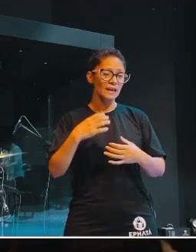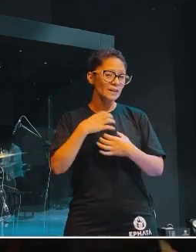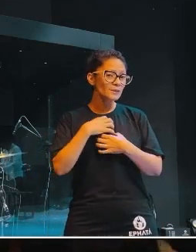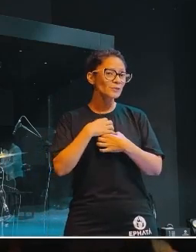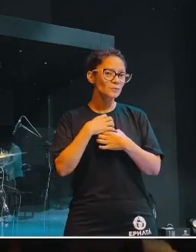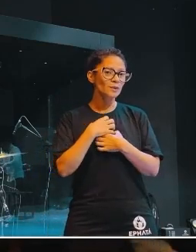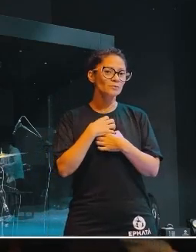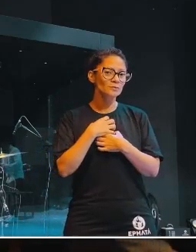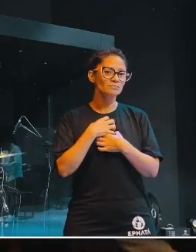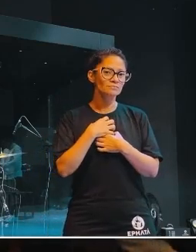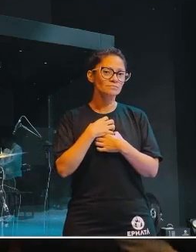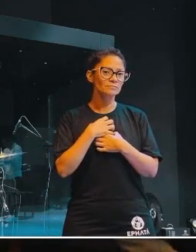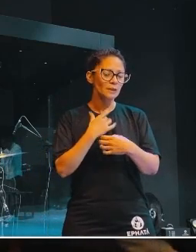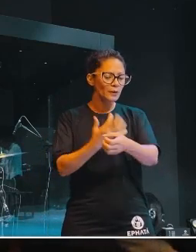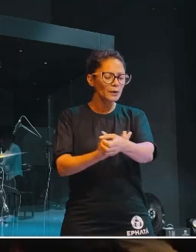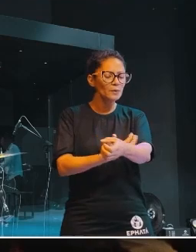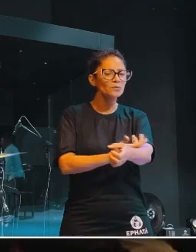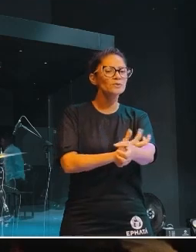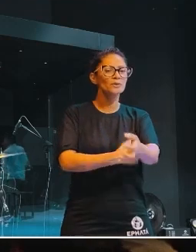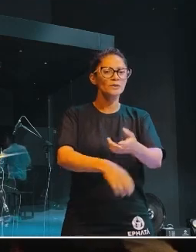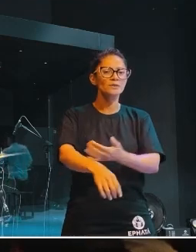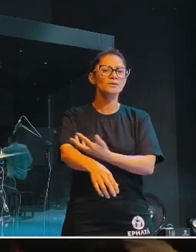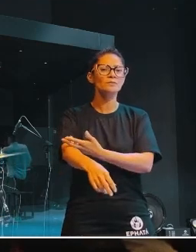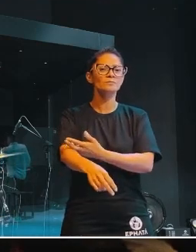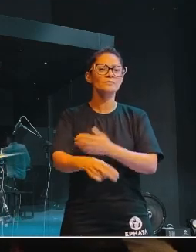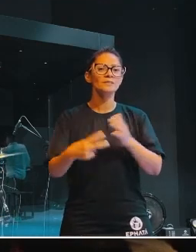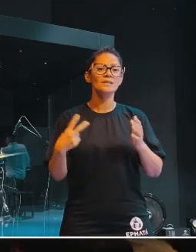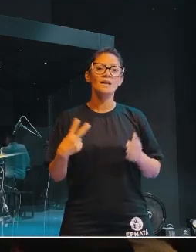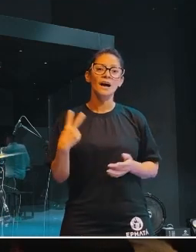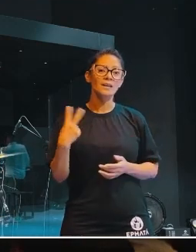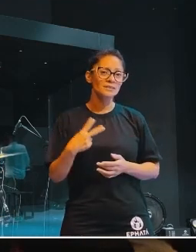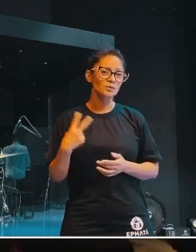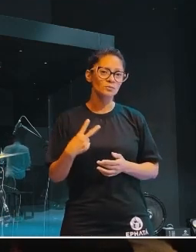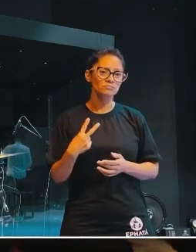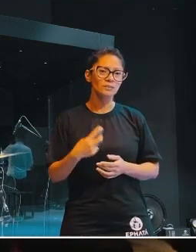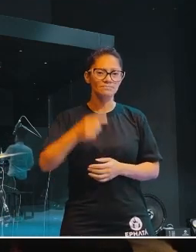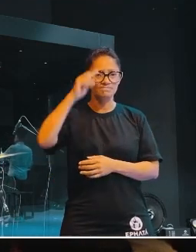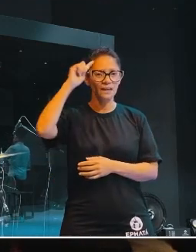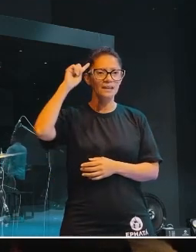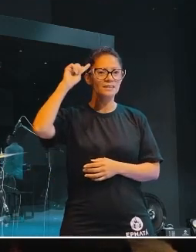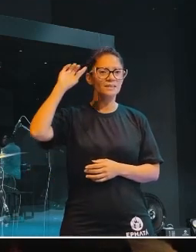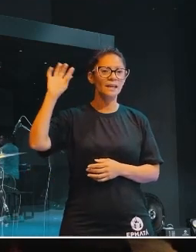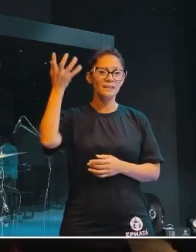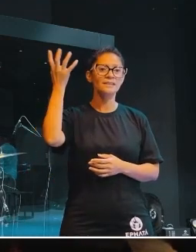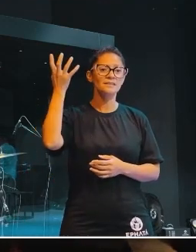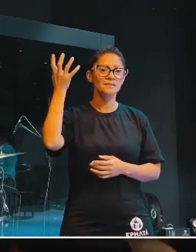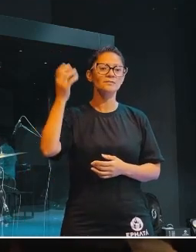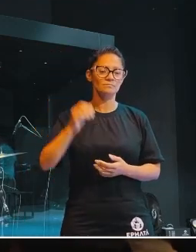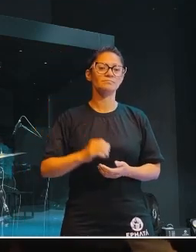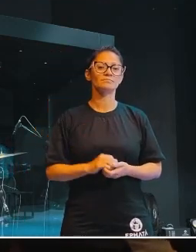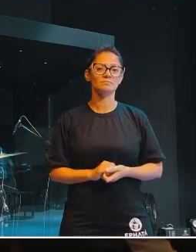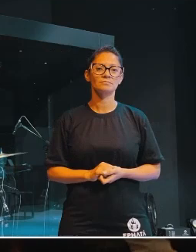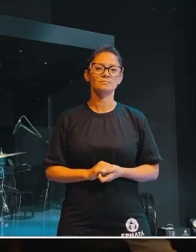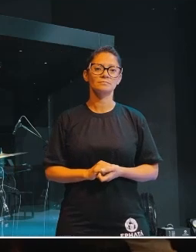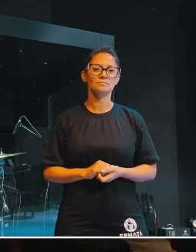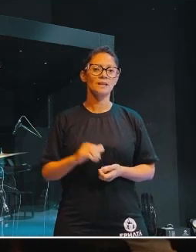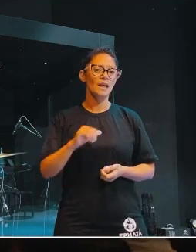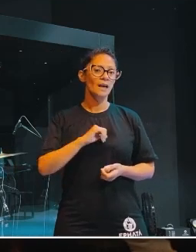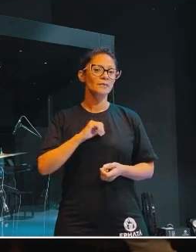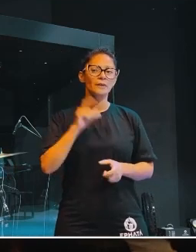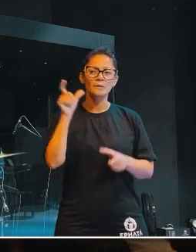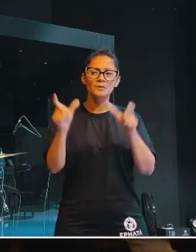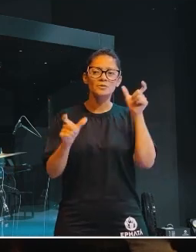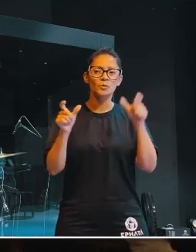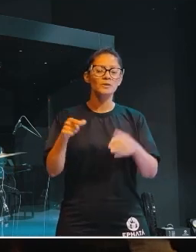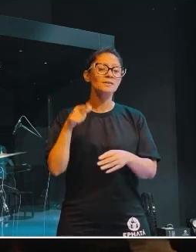sentimentos, emoções. A segunda é decisão. Tem pessoas que estão